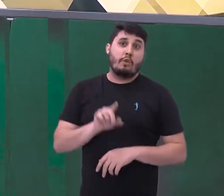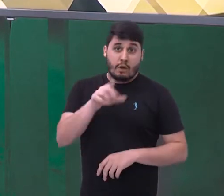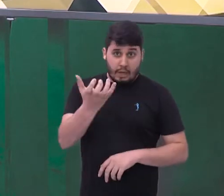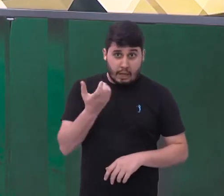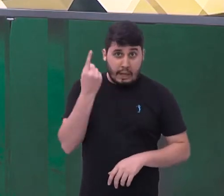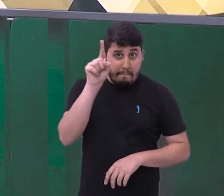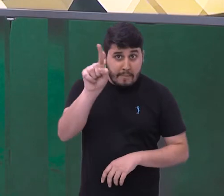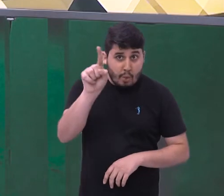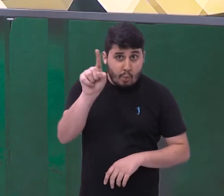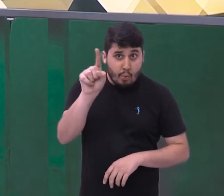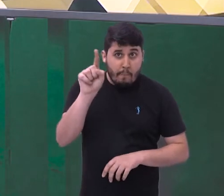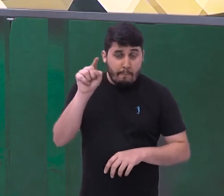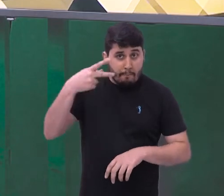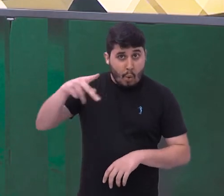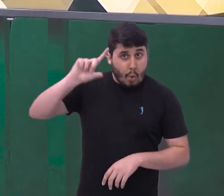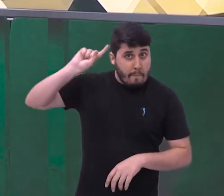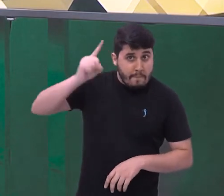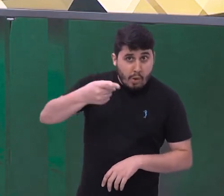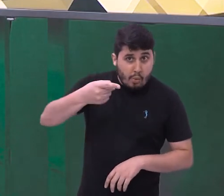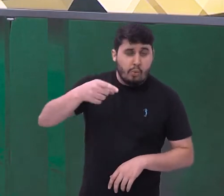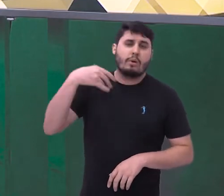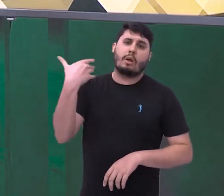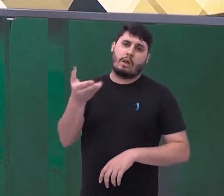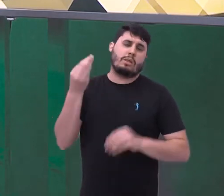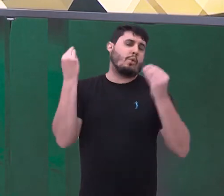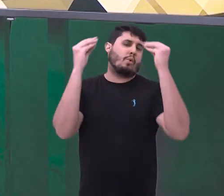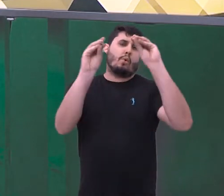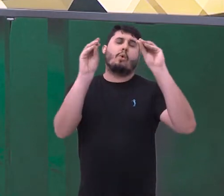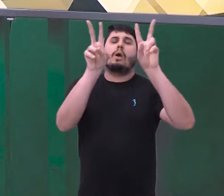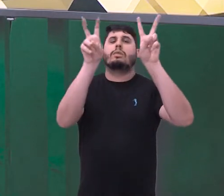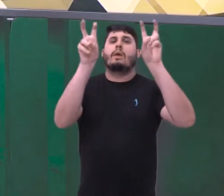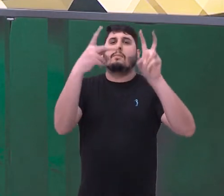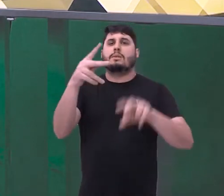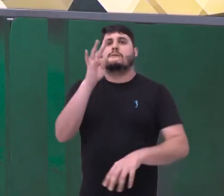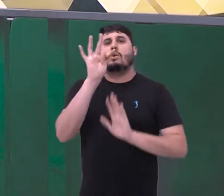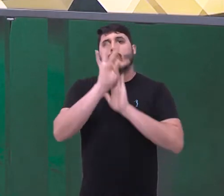1000, então faça o melhor possível. Dê um título ao seu texto.